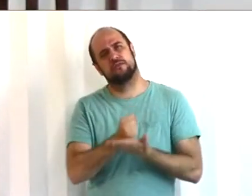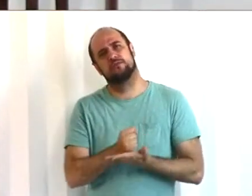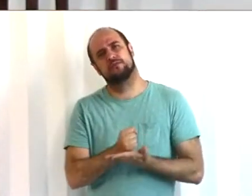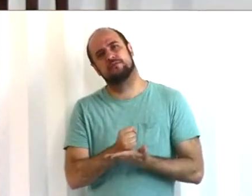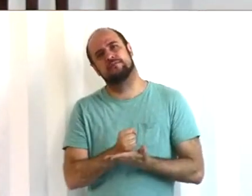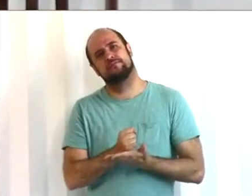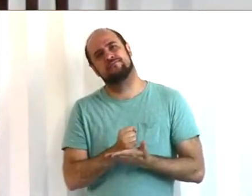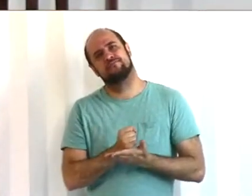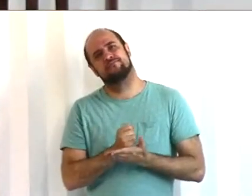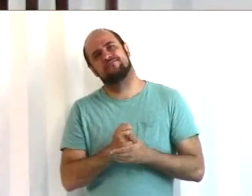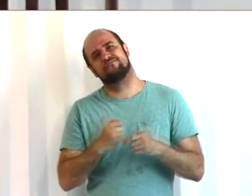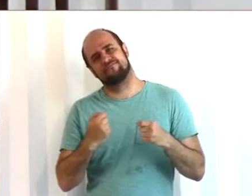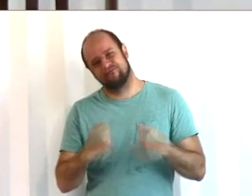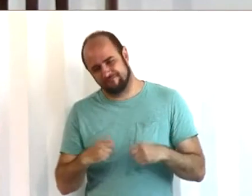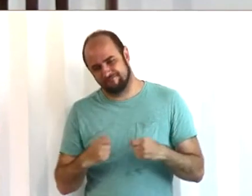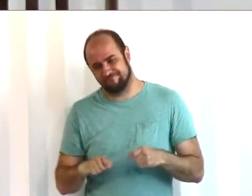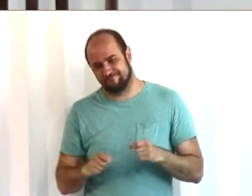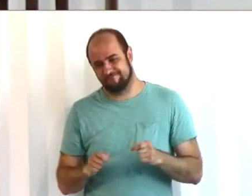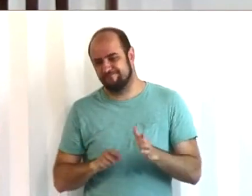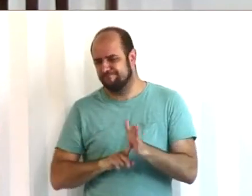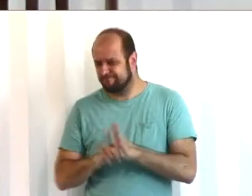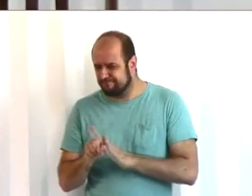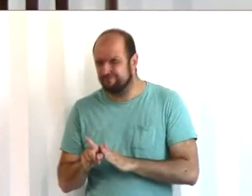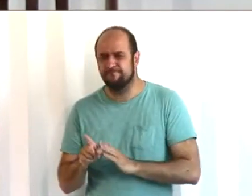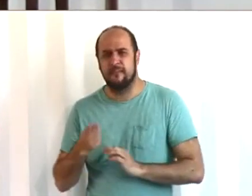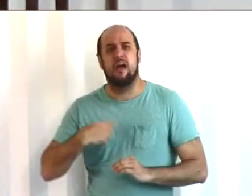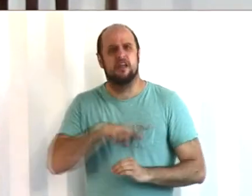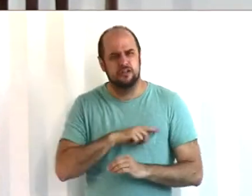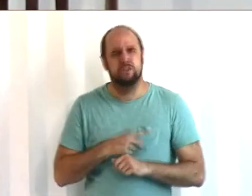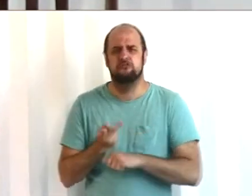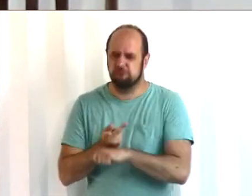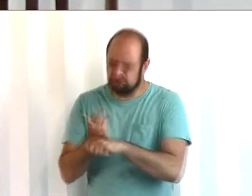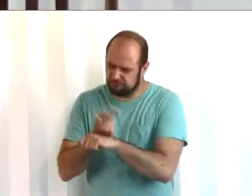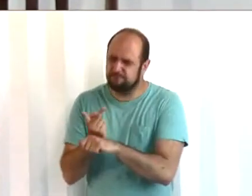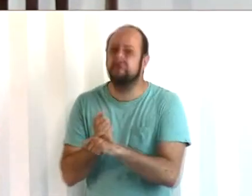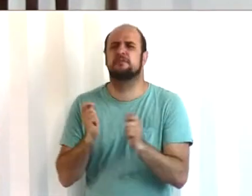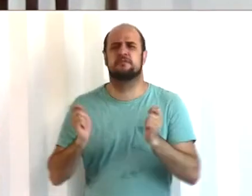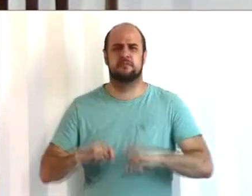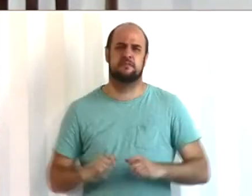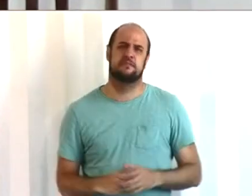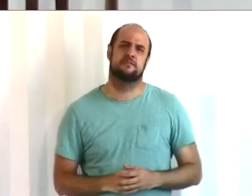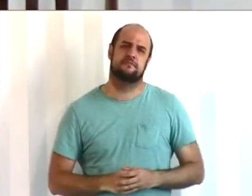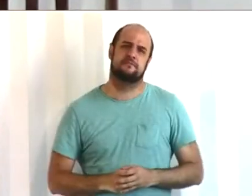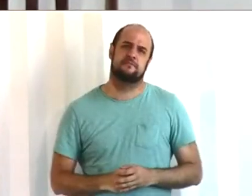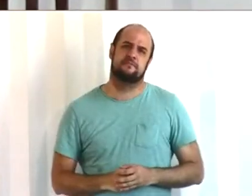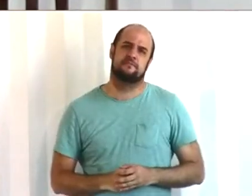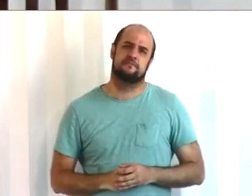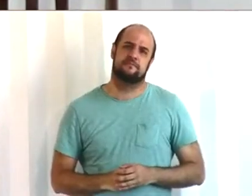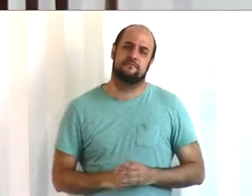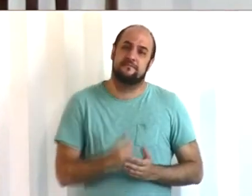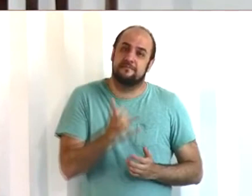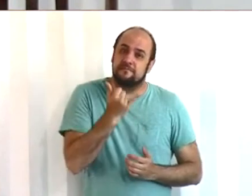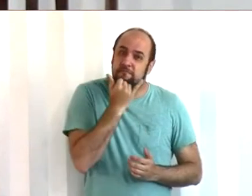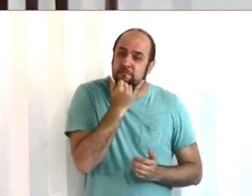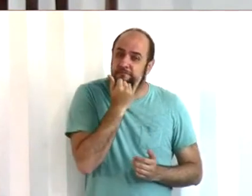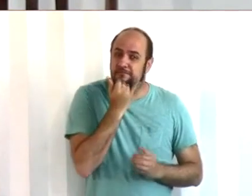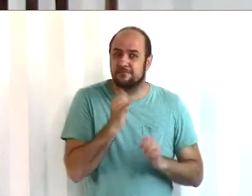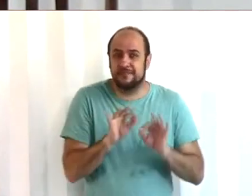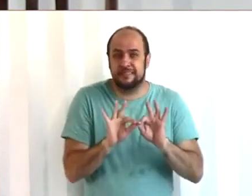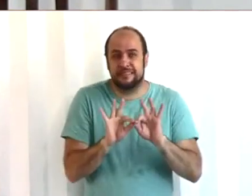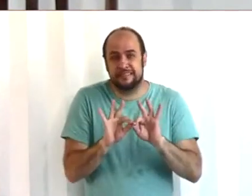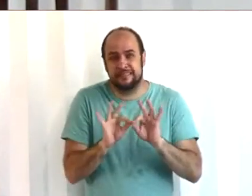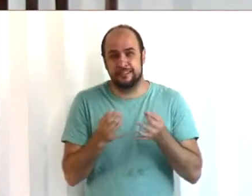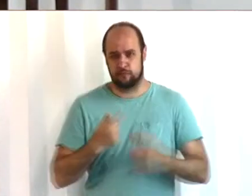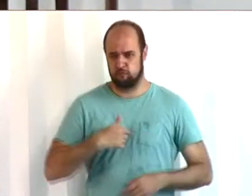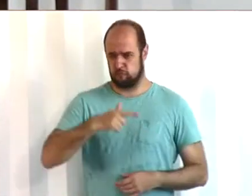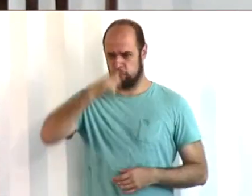ele precisa ser procurado por nós. Ele precisa ser buscado por nós. Me perdoem a simplicidade de